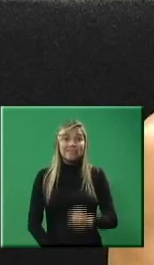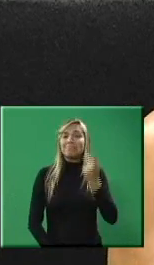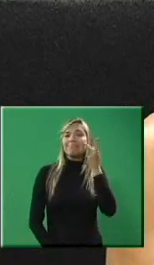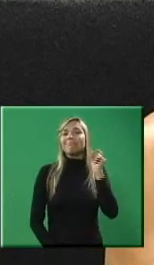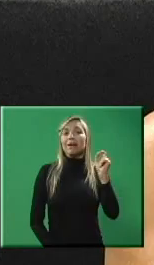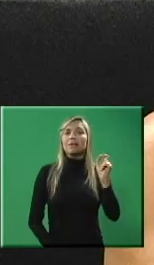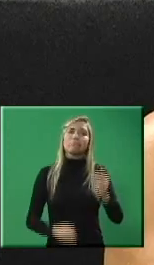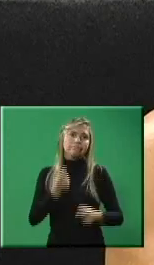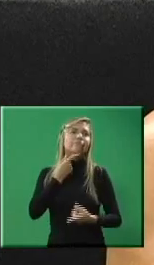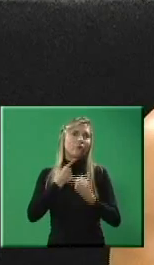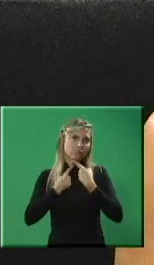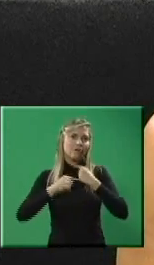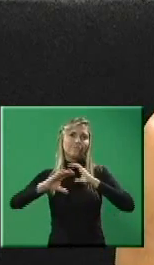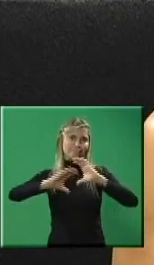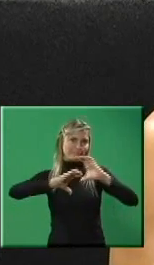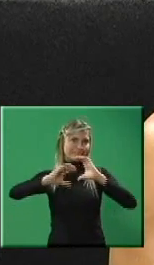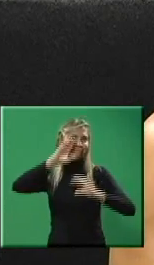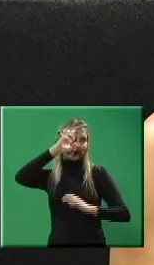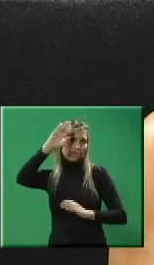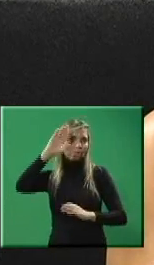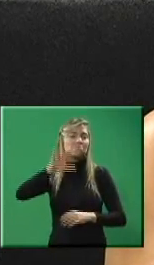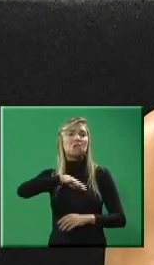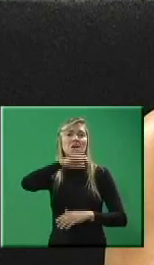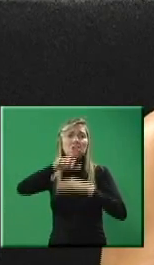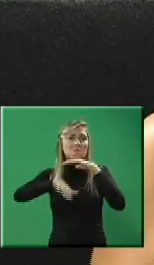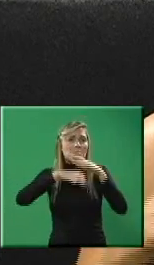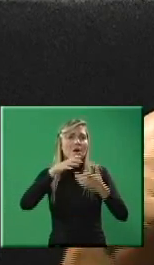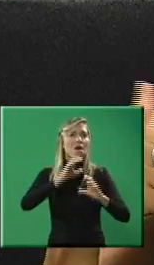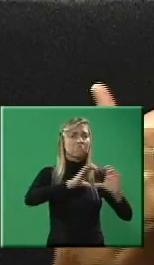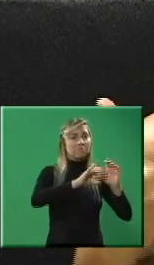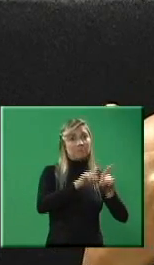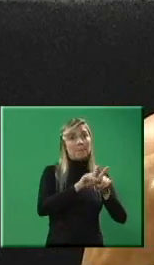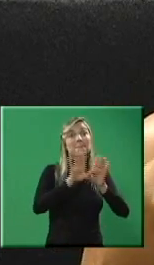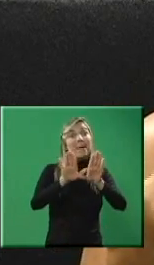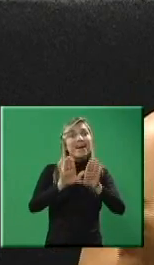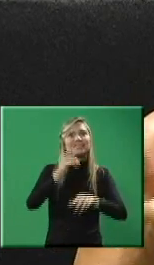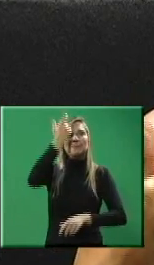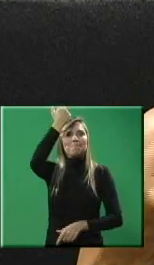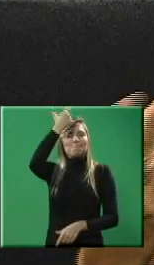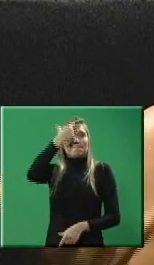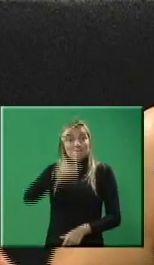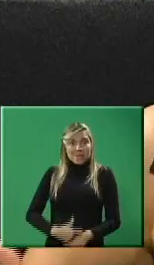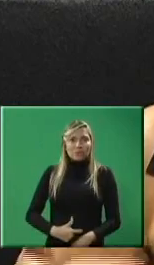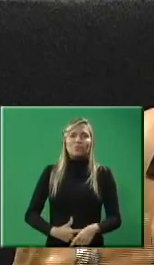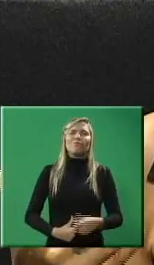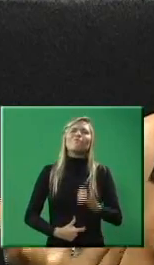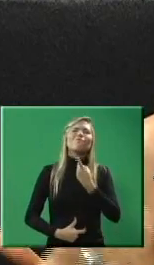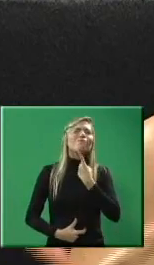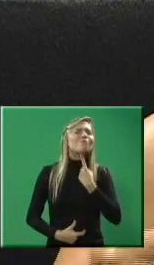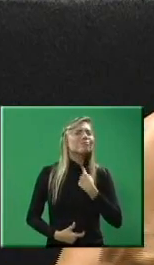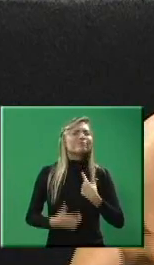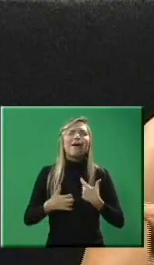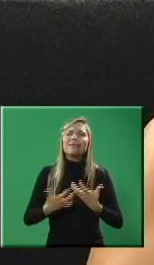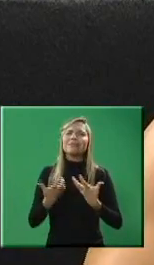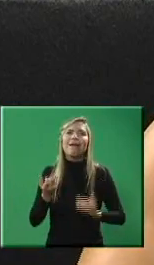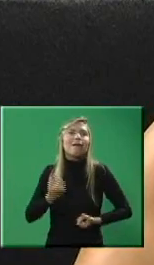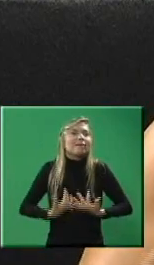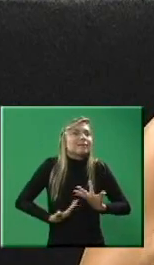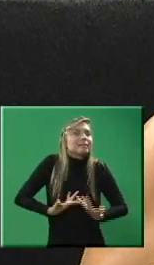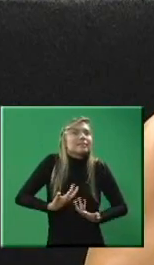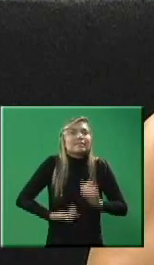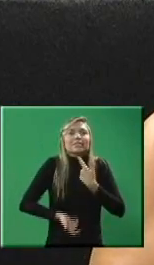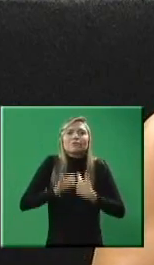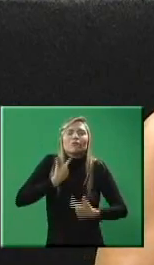se comunicar. Não é? Todos os animais nascem, mas o homem ele tem uma necessidade de comunicar para